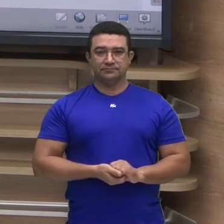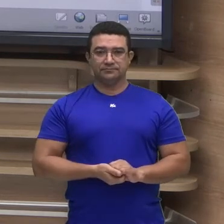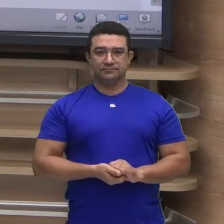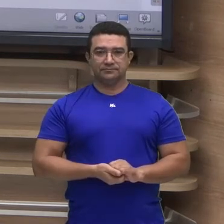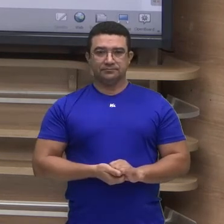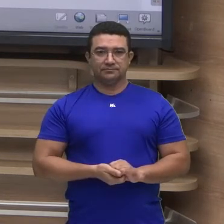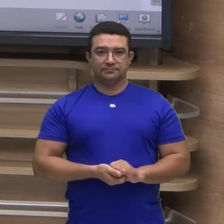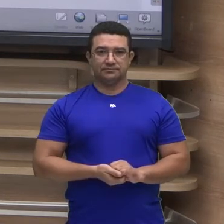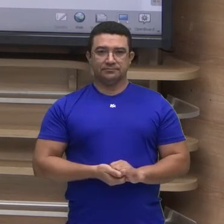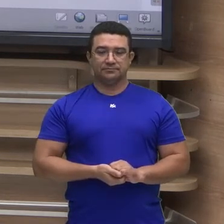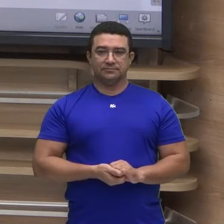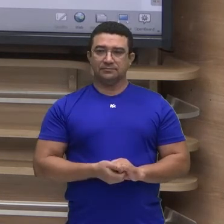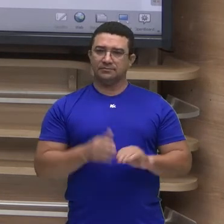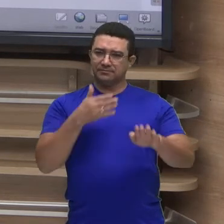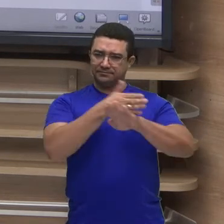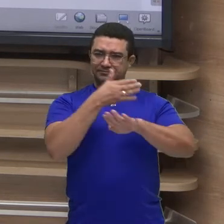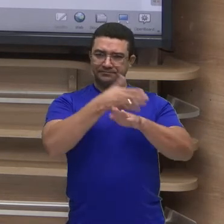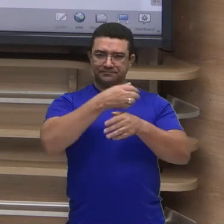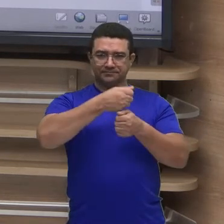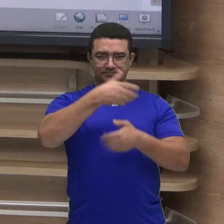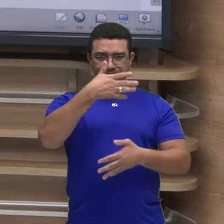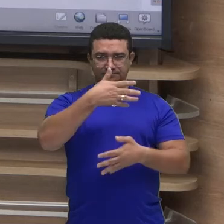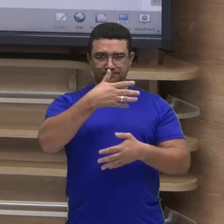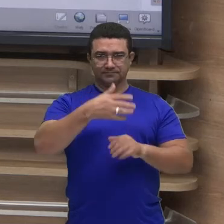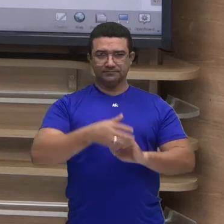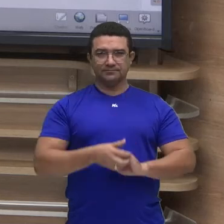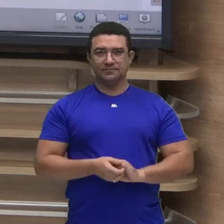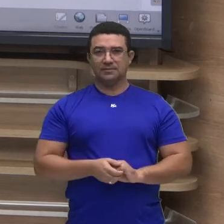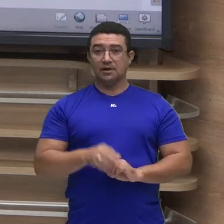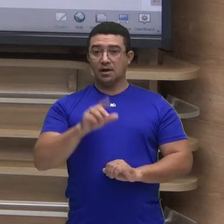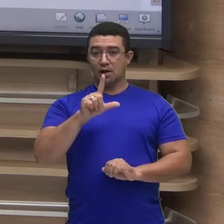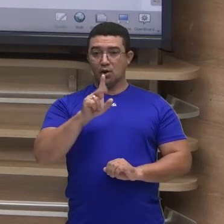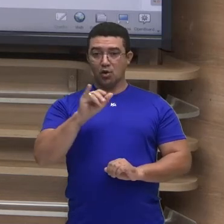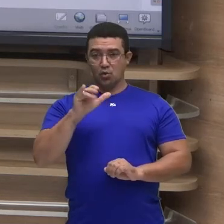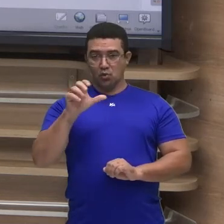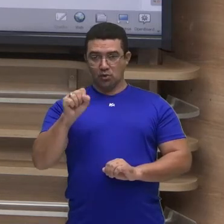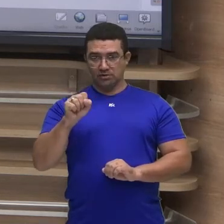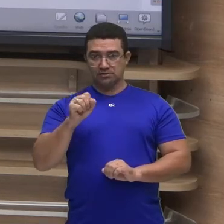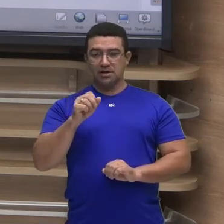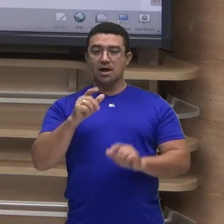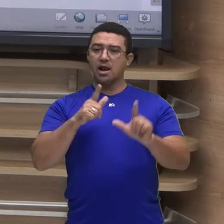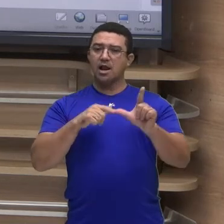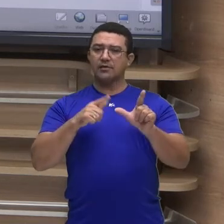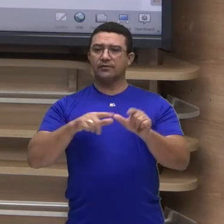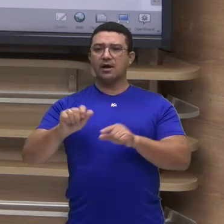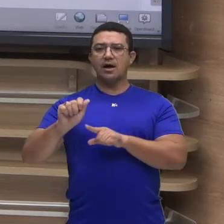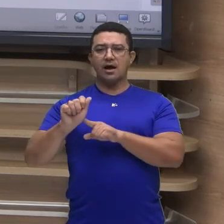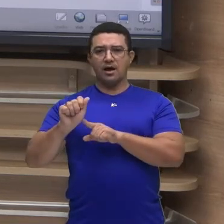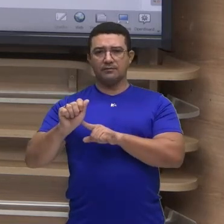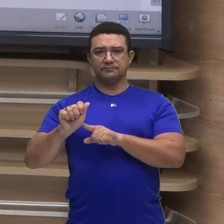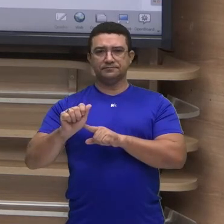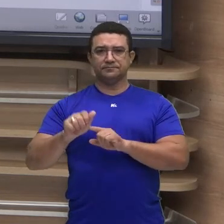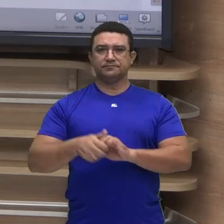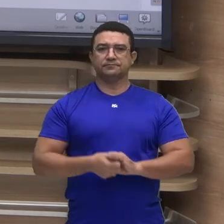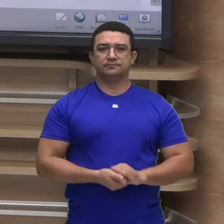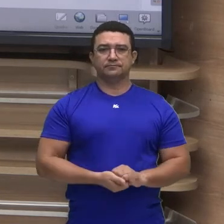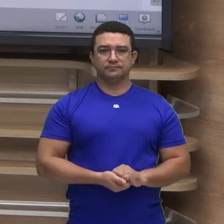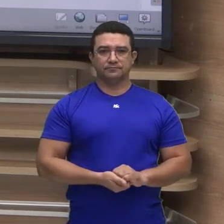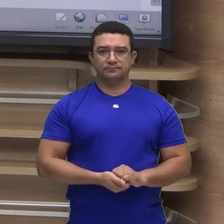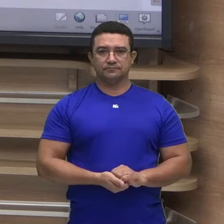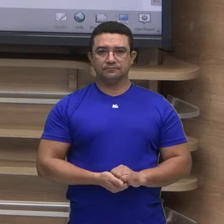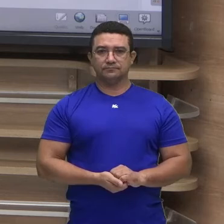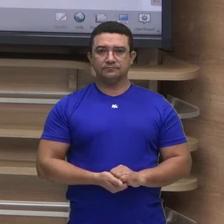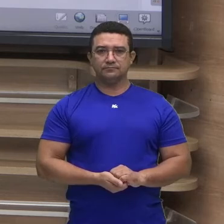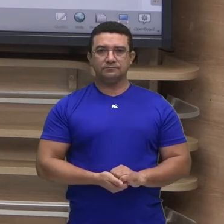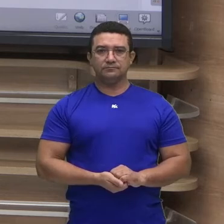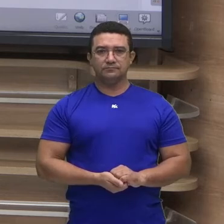a fila aqui? Vamos ver. Olha só, foi o Luiz Gustavo que respondeu a letra A. Como é que ficou a ordem da questão da letra